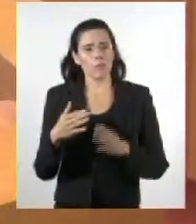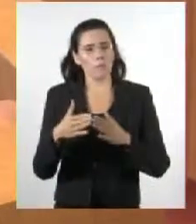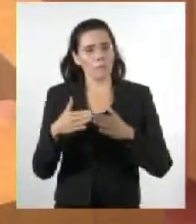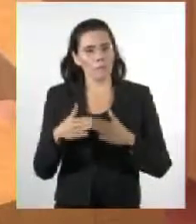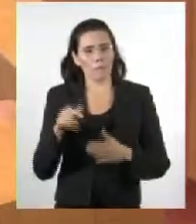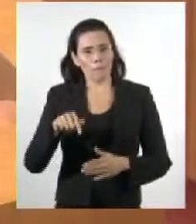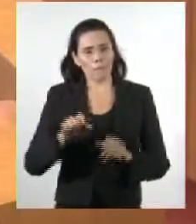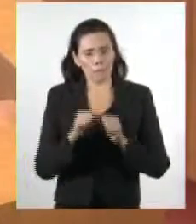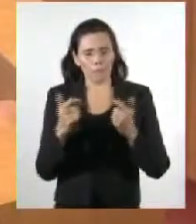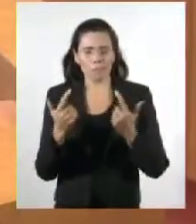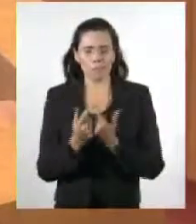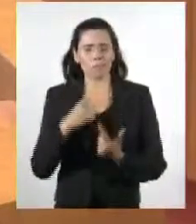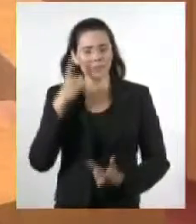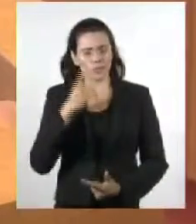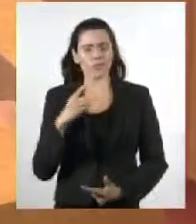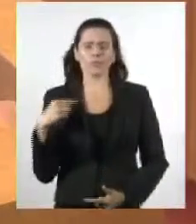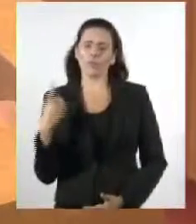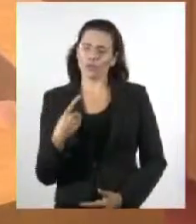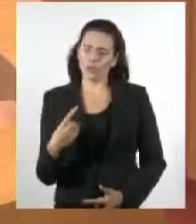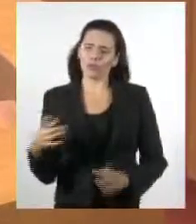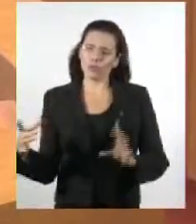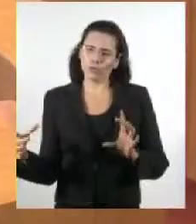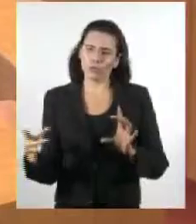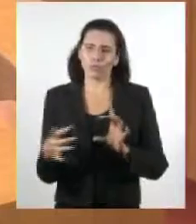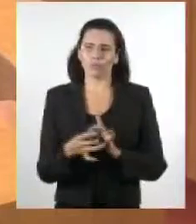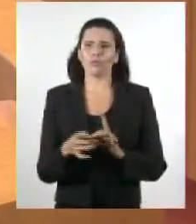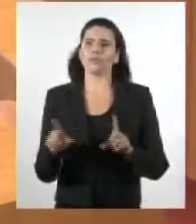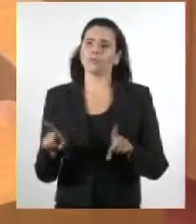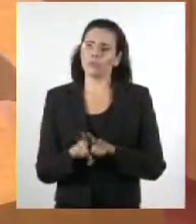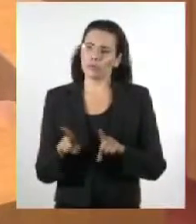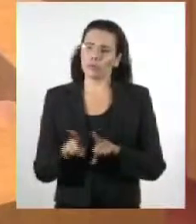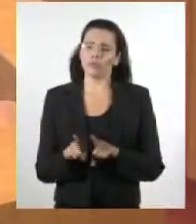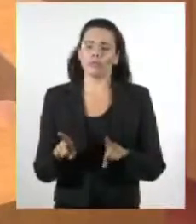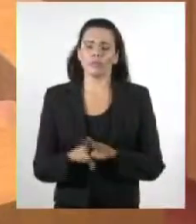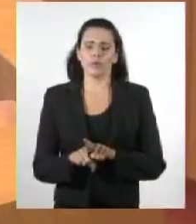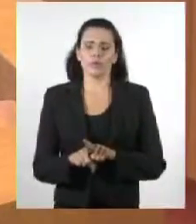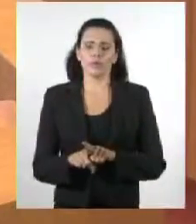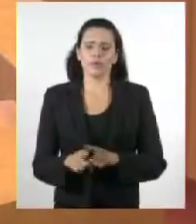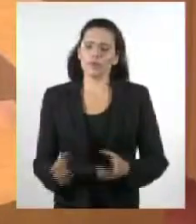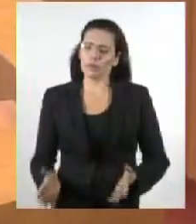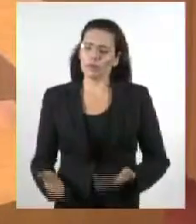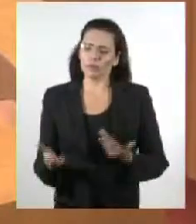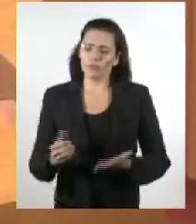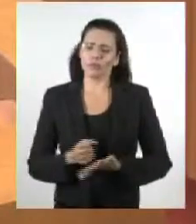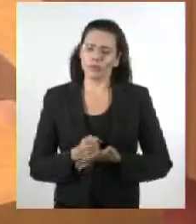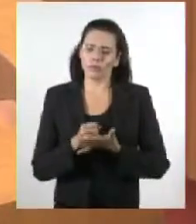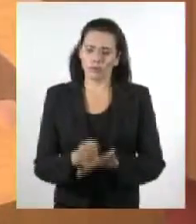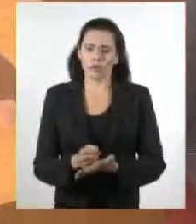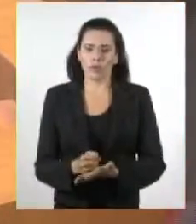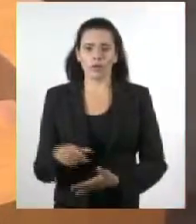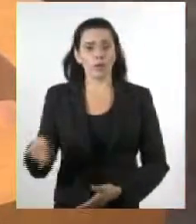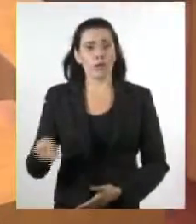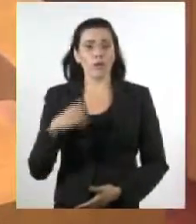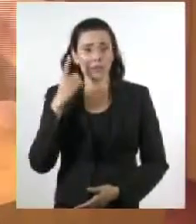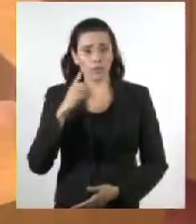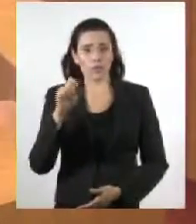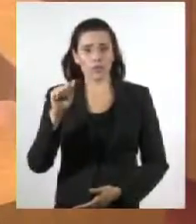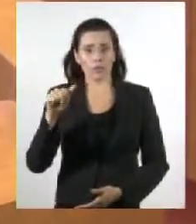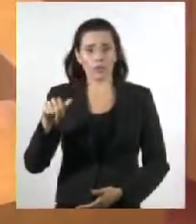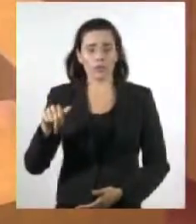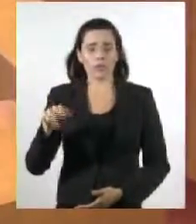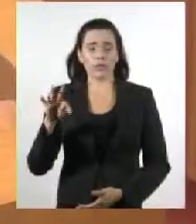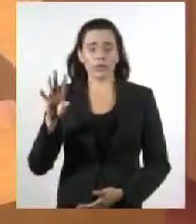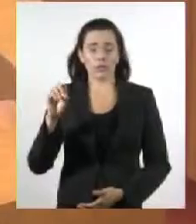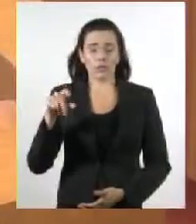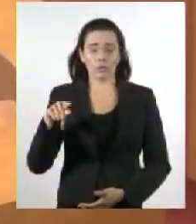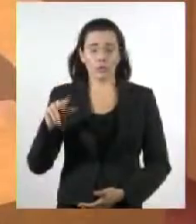movimento, e aí chegam os deputados que estavam na reunião da Comissão de Saúde, deputado Antônio Pereira, deputado Levi Pontes, e